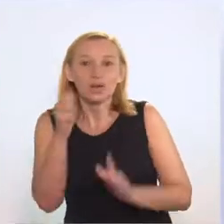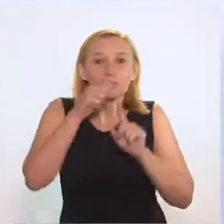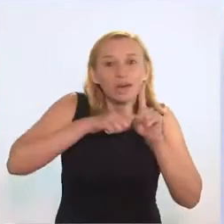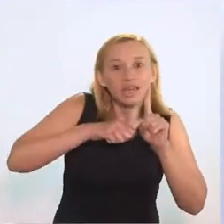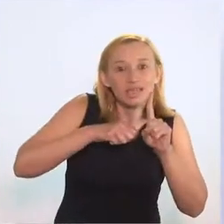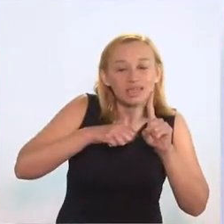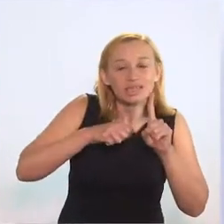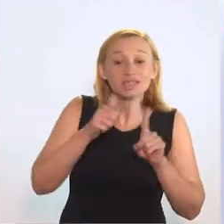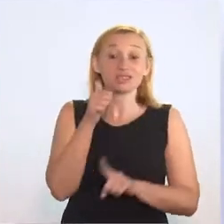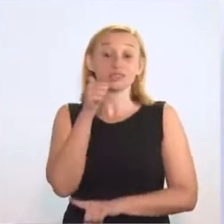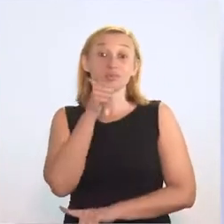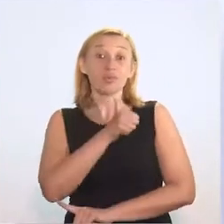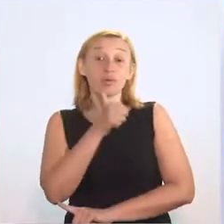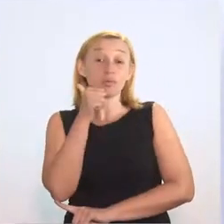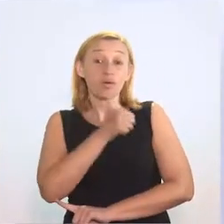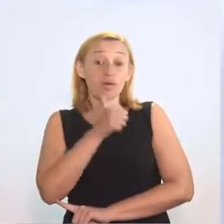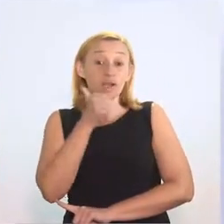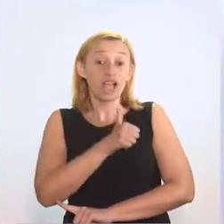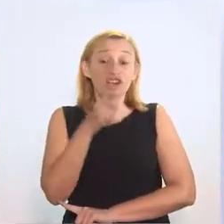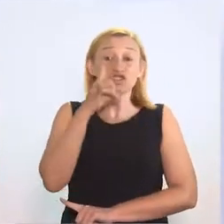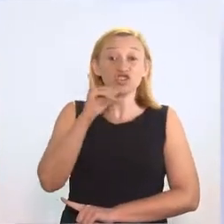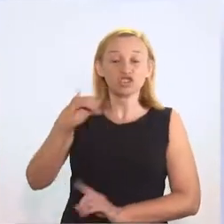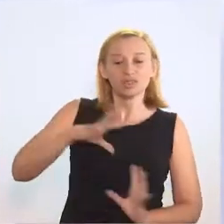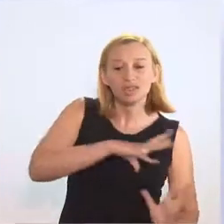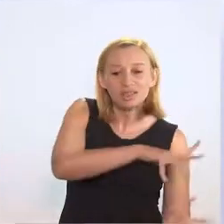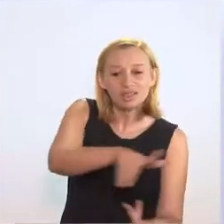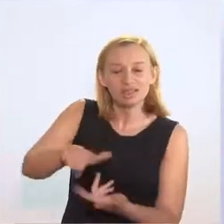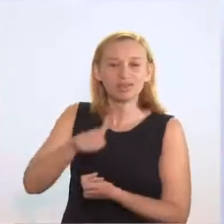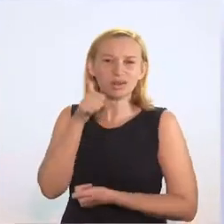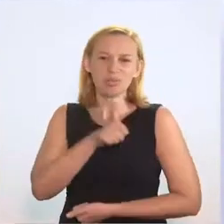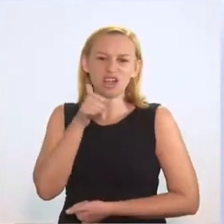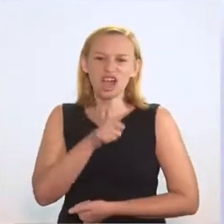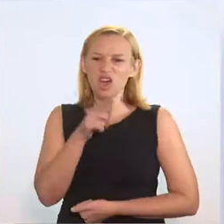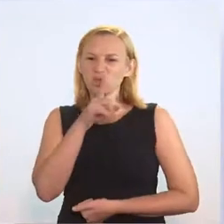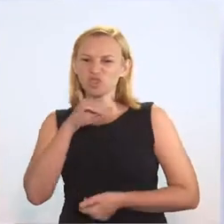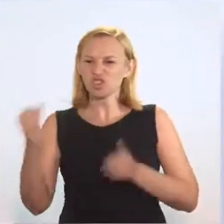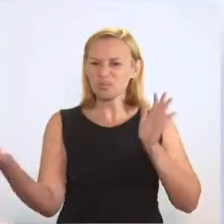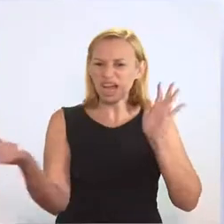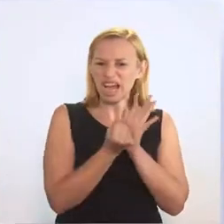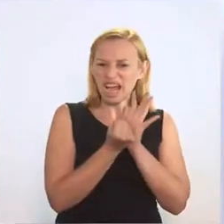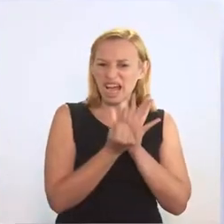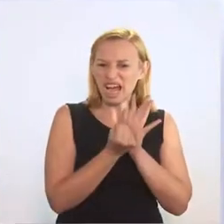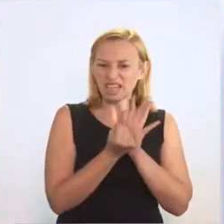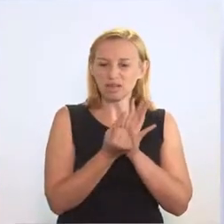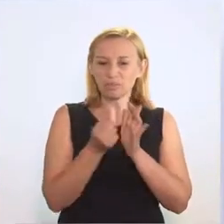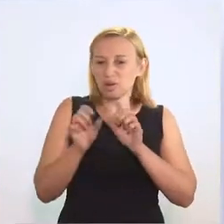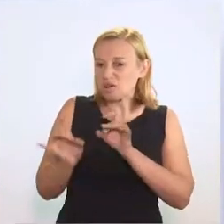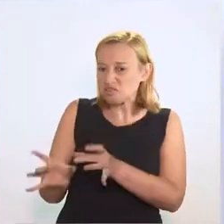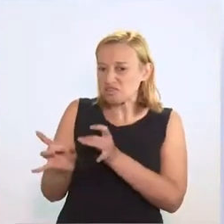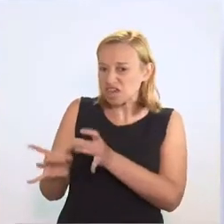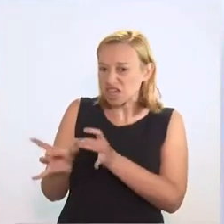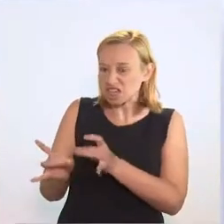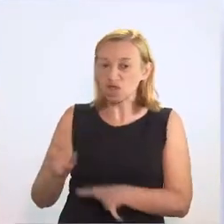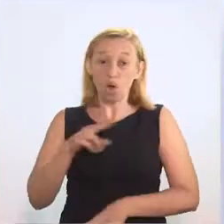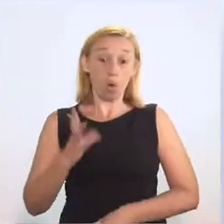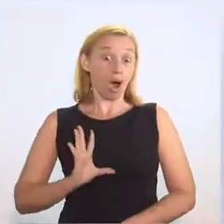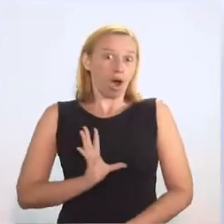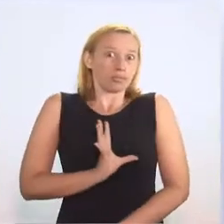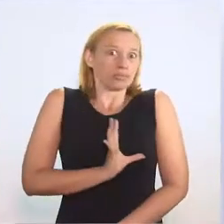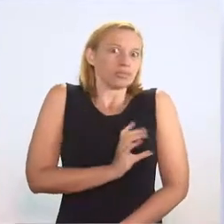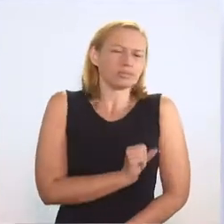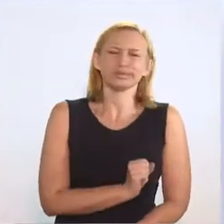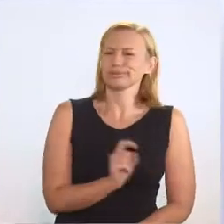Março é considerado um mês feminino. O Dia Internacional da Mulher não é uma data marcada pela convenção comercial ou